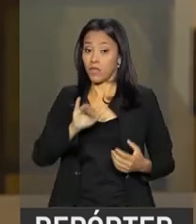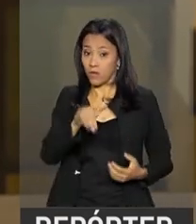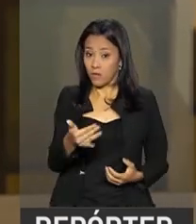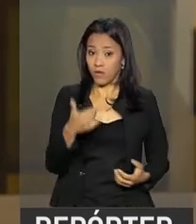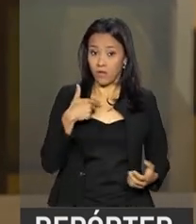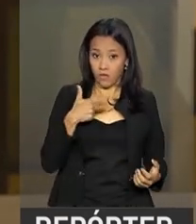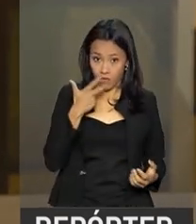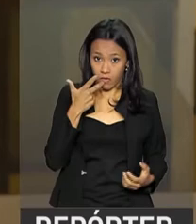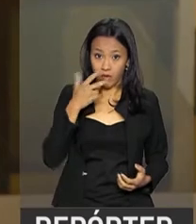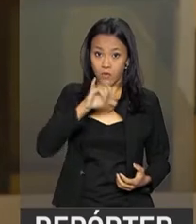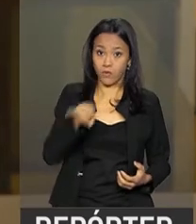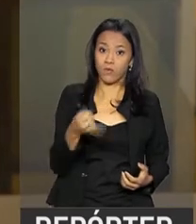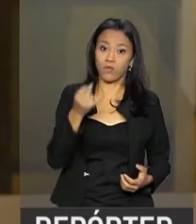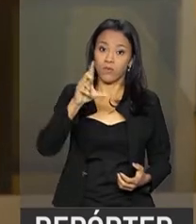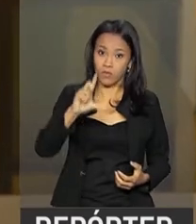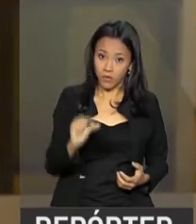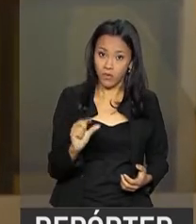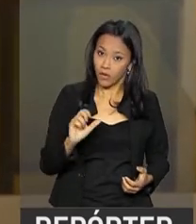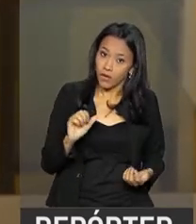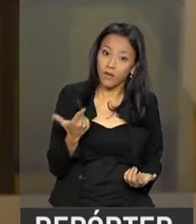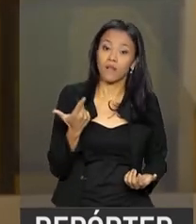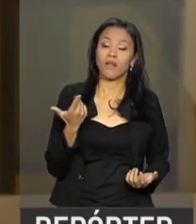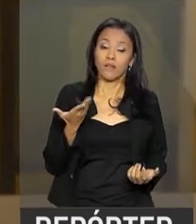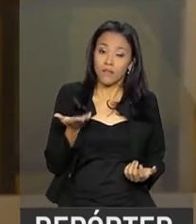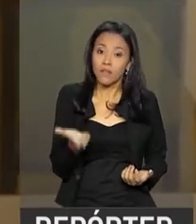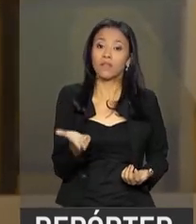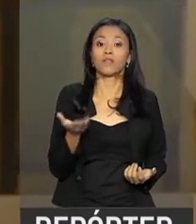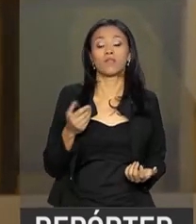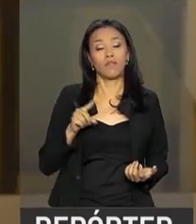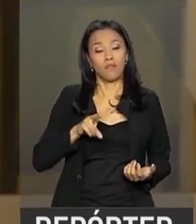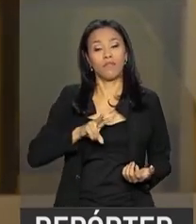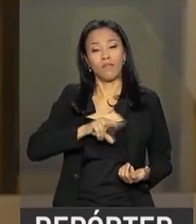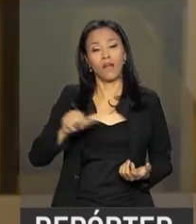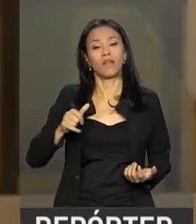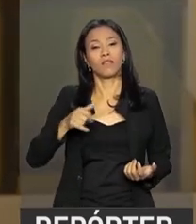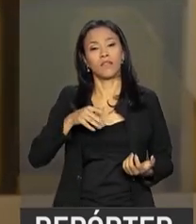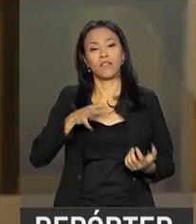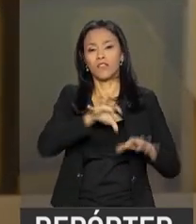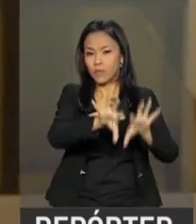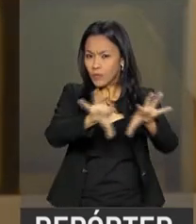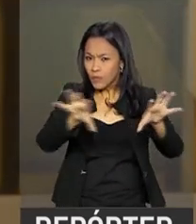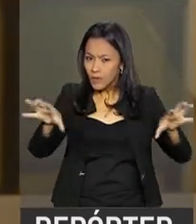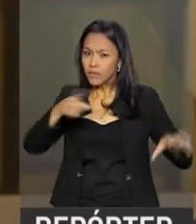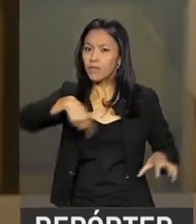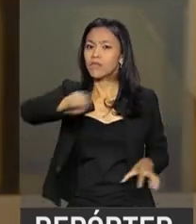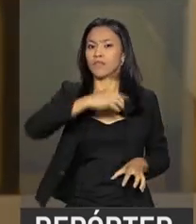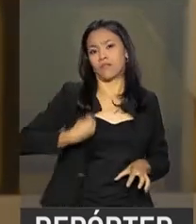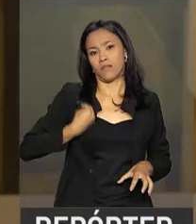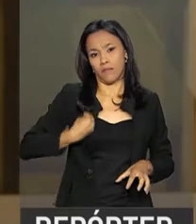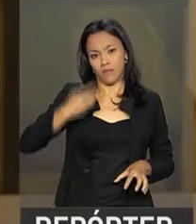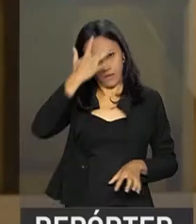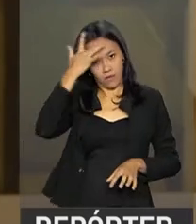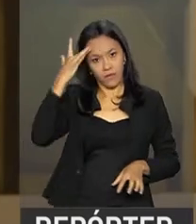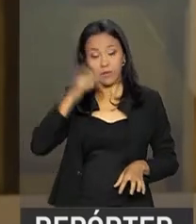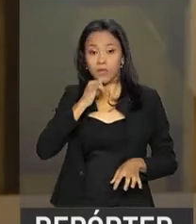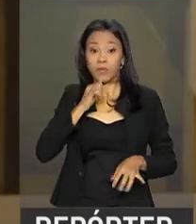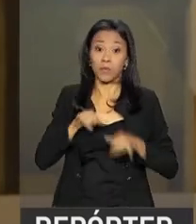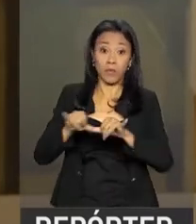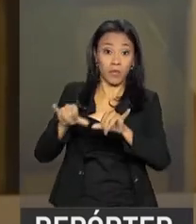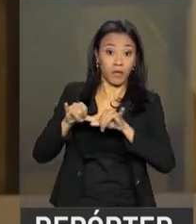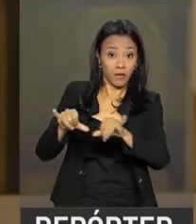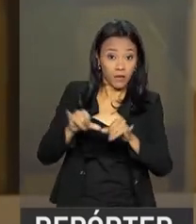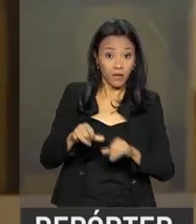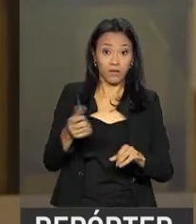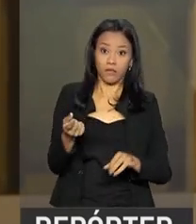diminui é claro que isso terá repercussão para você viver melhor pra o supermercado aumentar os preços